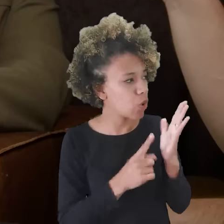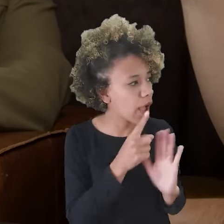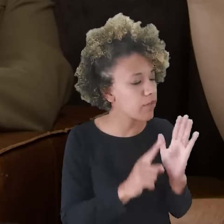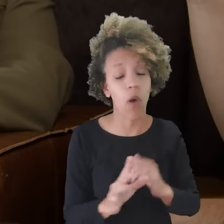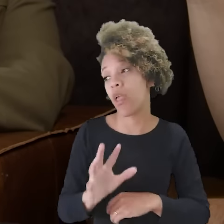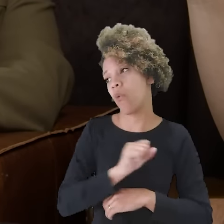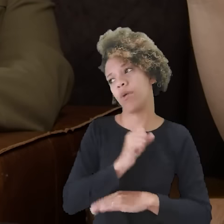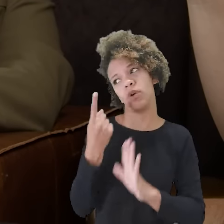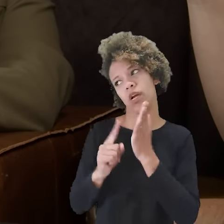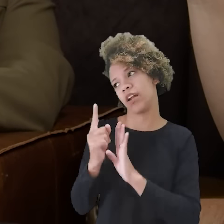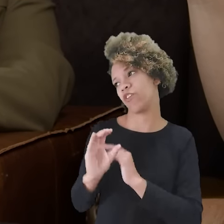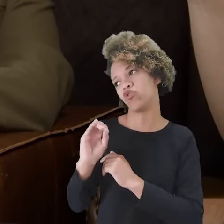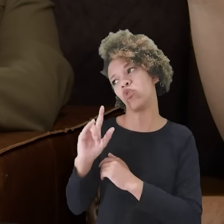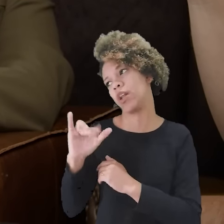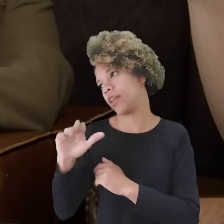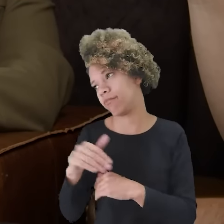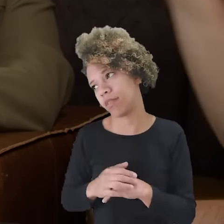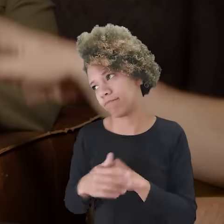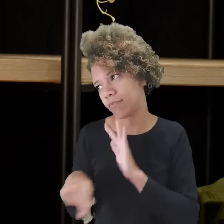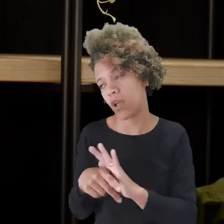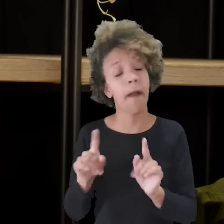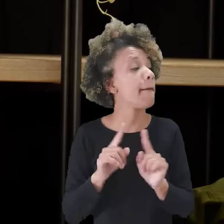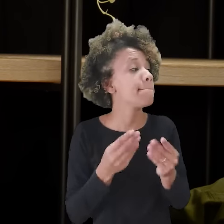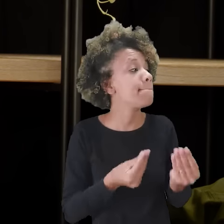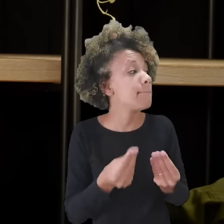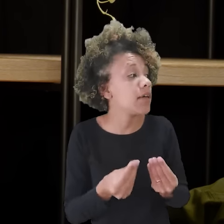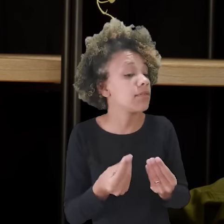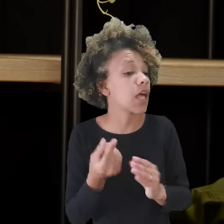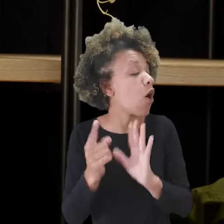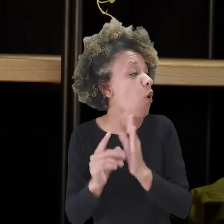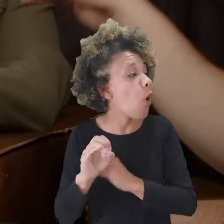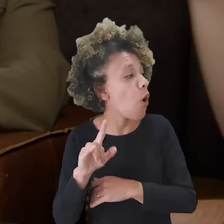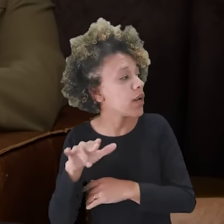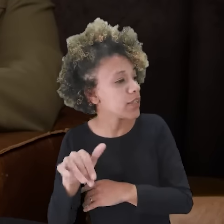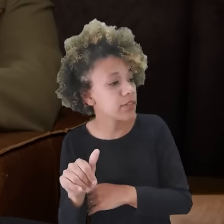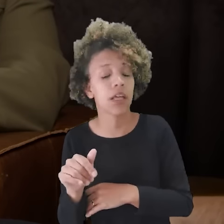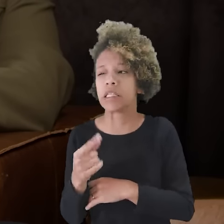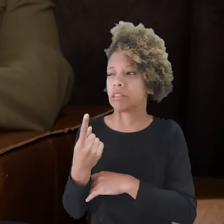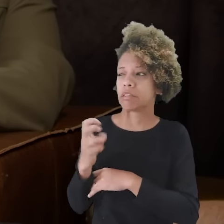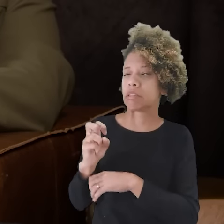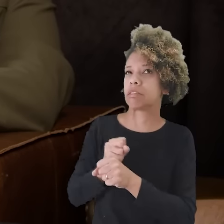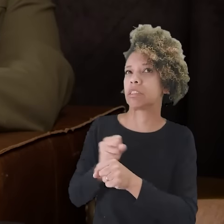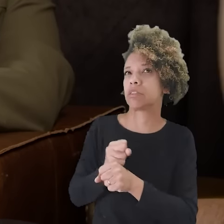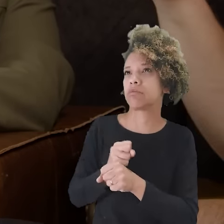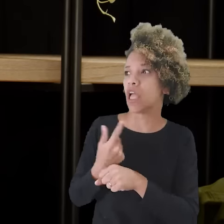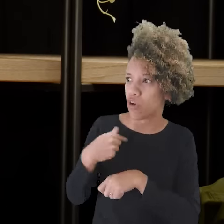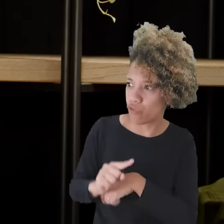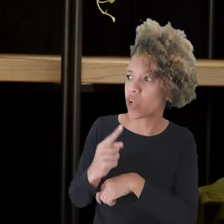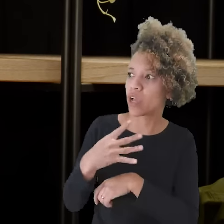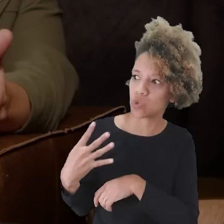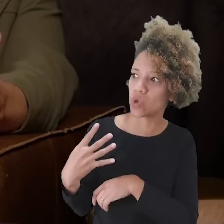eu amo carnaval de Olinda assim nos últimos mas quando você fala eu amo carnaval de Olinda o cara de Recife 15 anos eu fui 14 vezes não nem um pouco